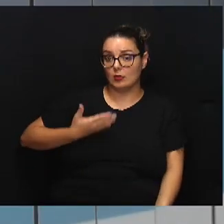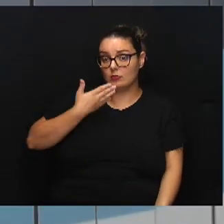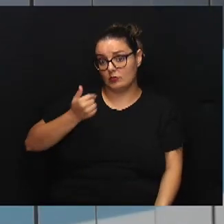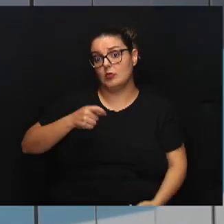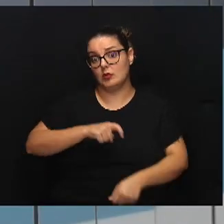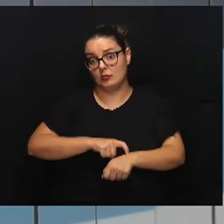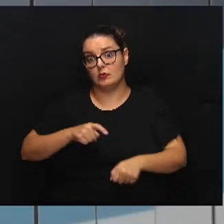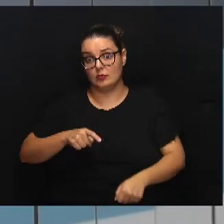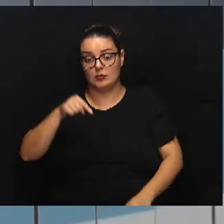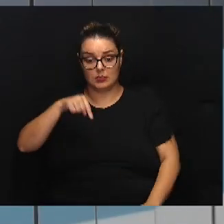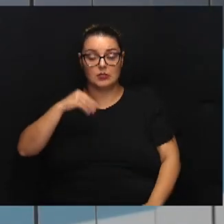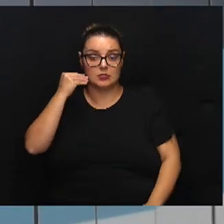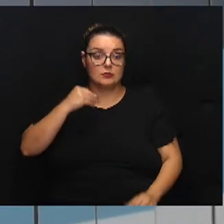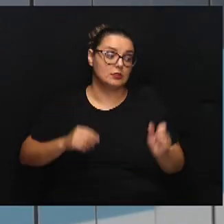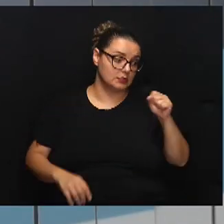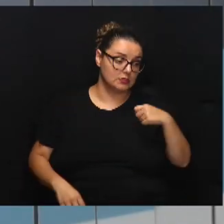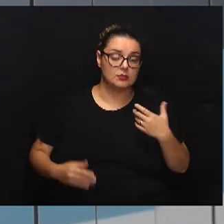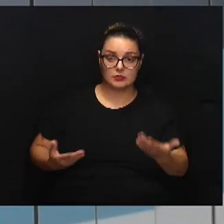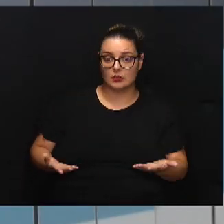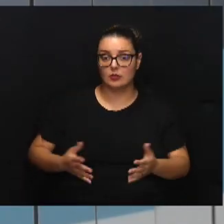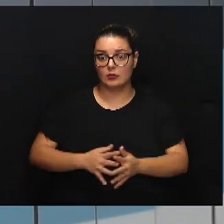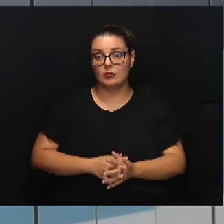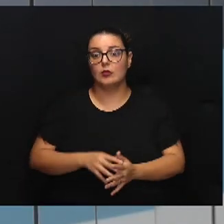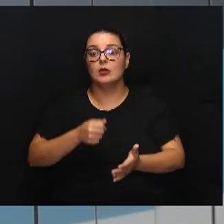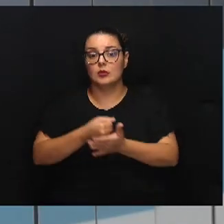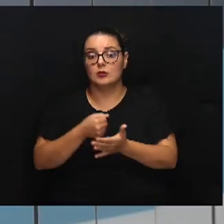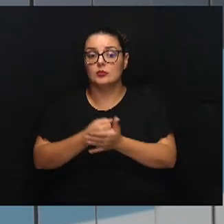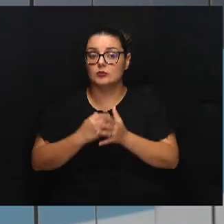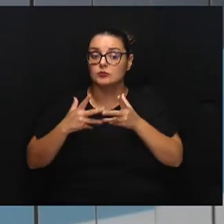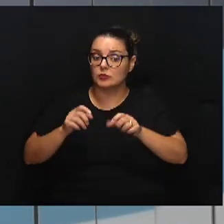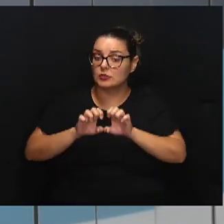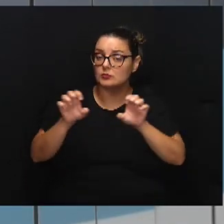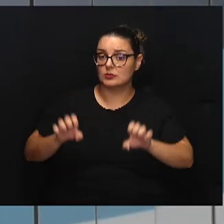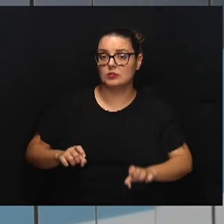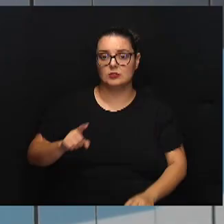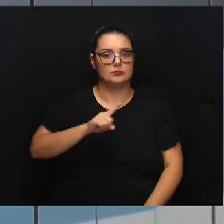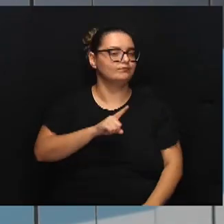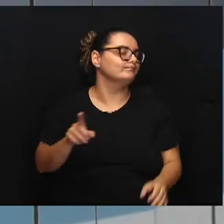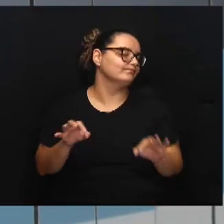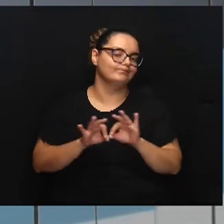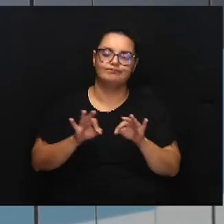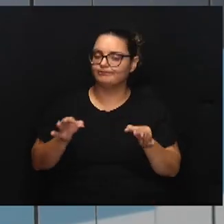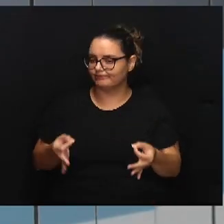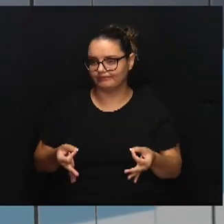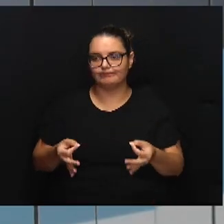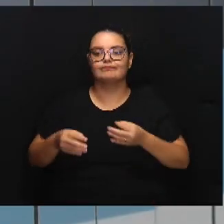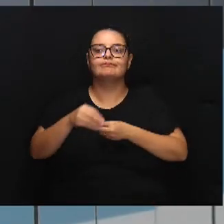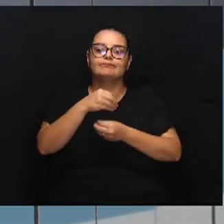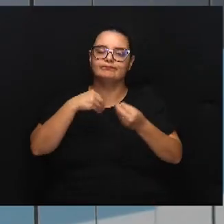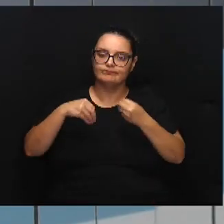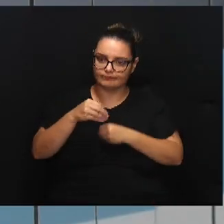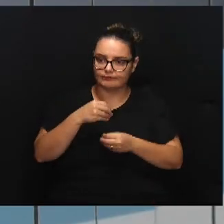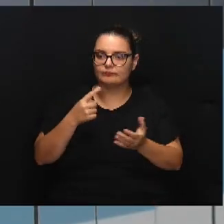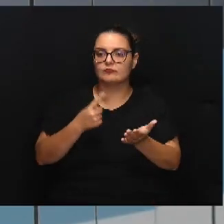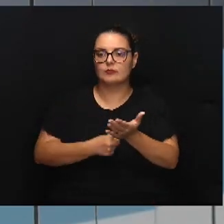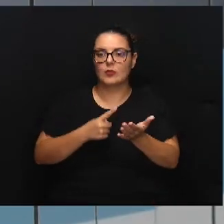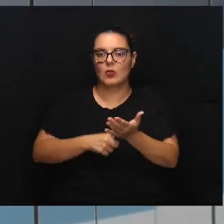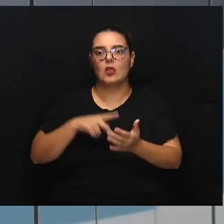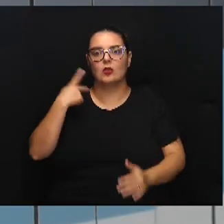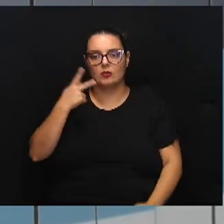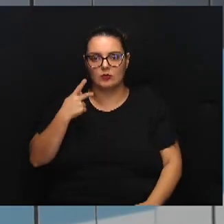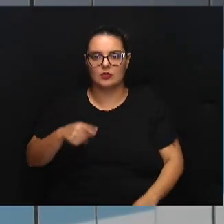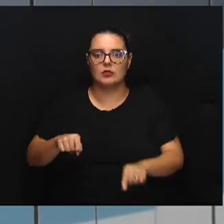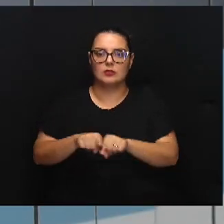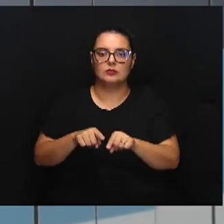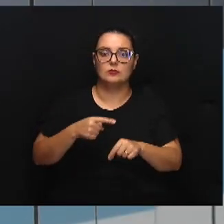momentos dessa experiência. Sim. Então, garantir toda essa estrutura não é simples, isso envolve um comprometimento político, inclusive de